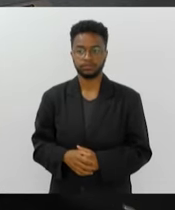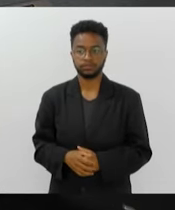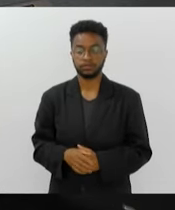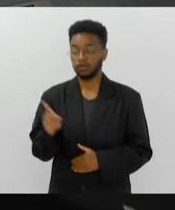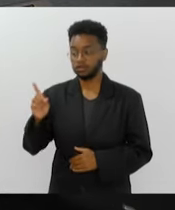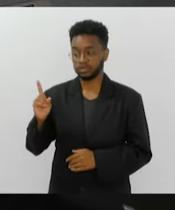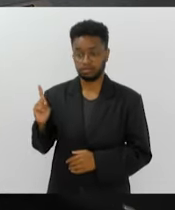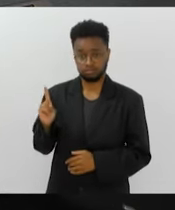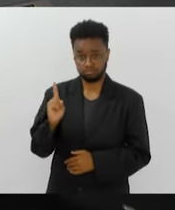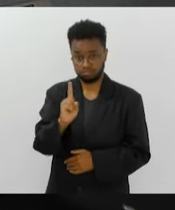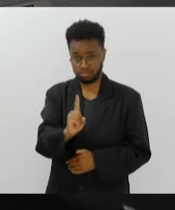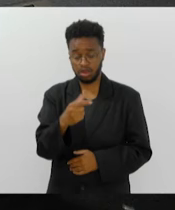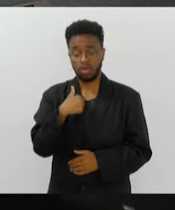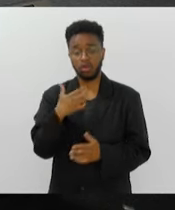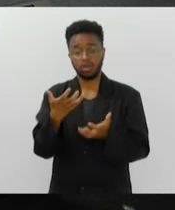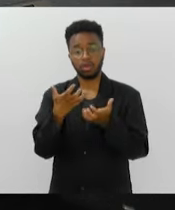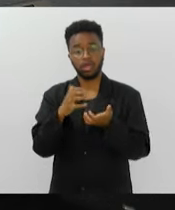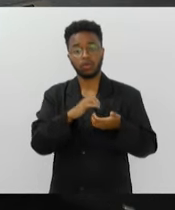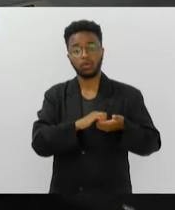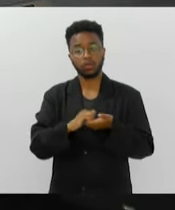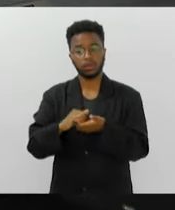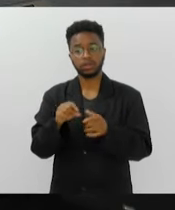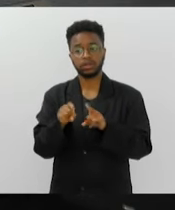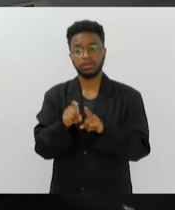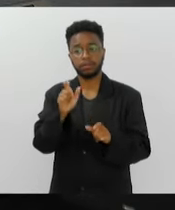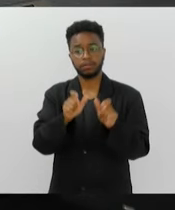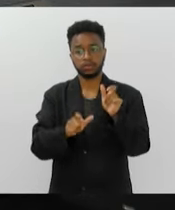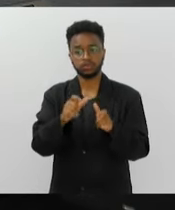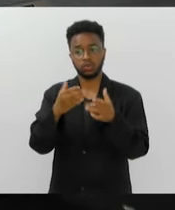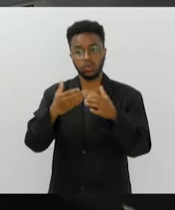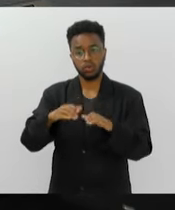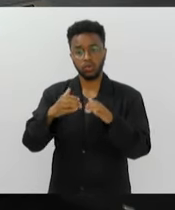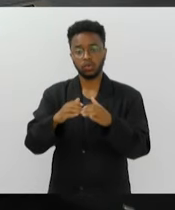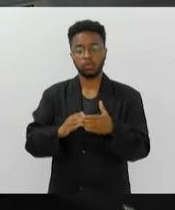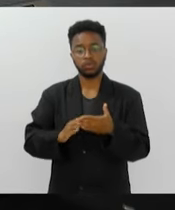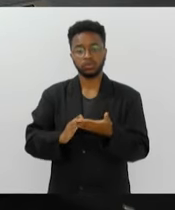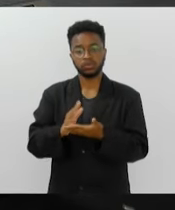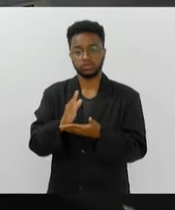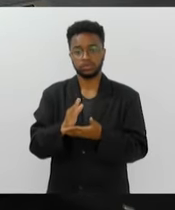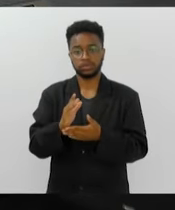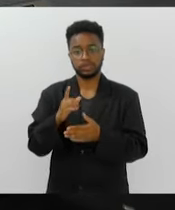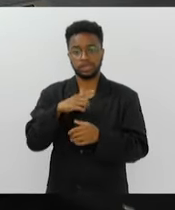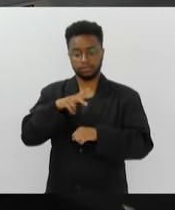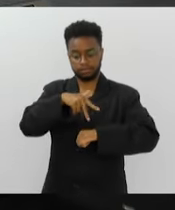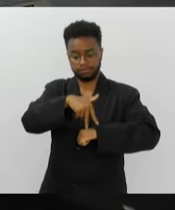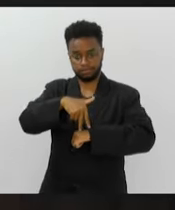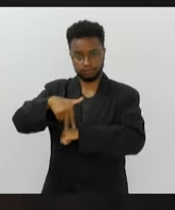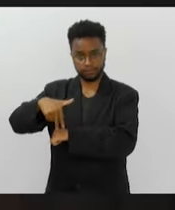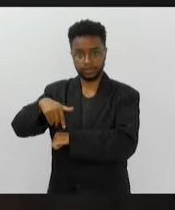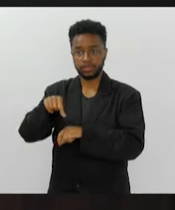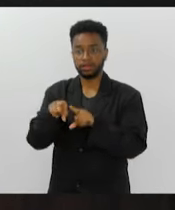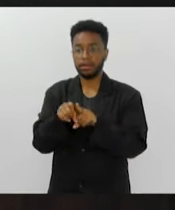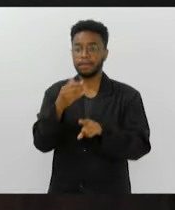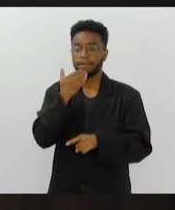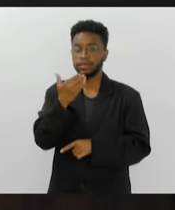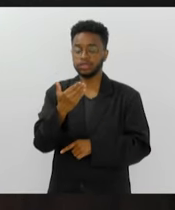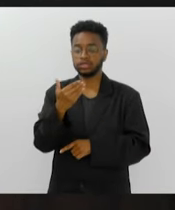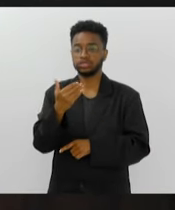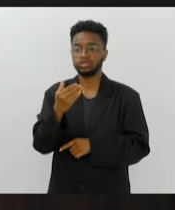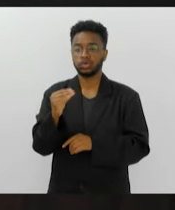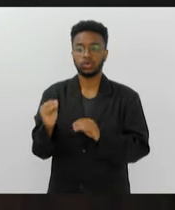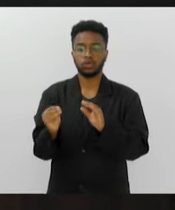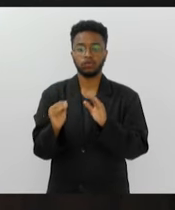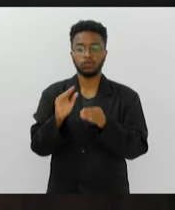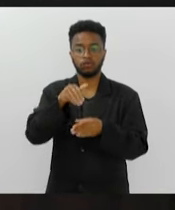dirige queria saudar aí os concursados que estão ocupando as Galerias pedindo aí paraa colocação do pl